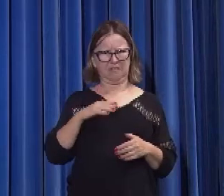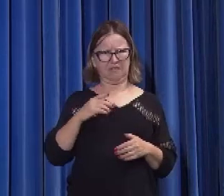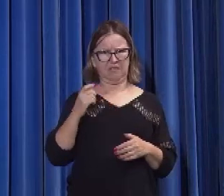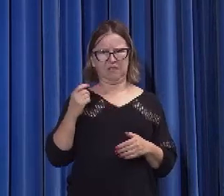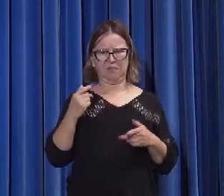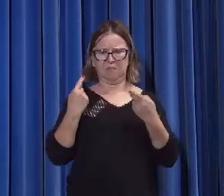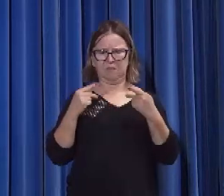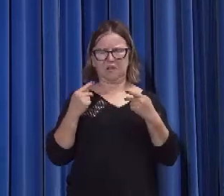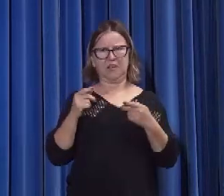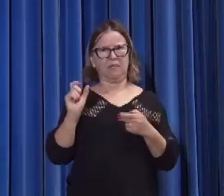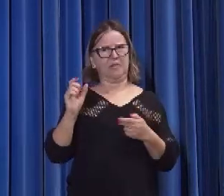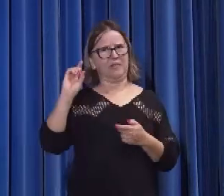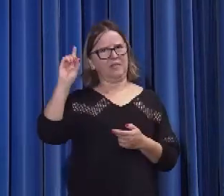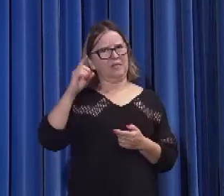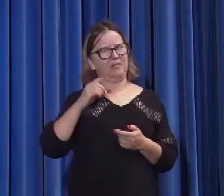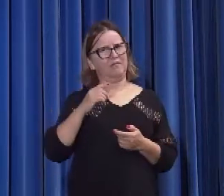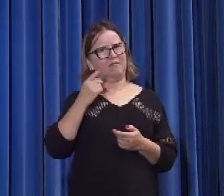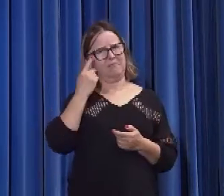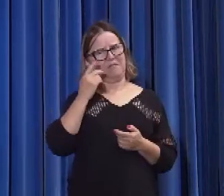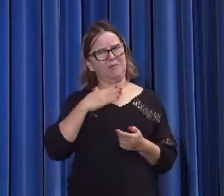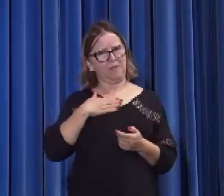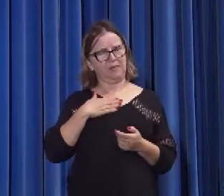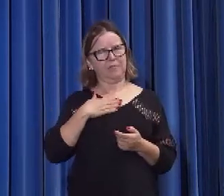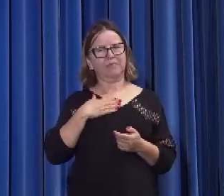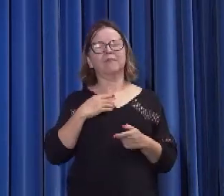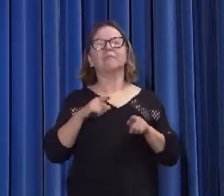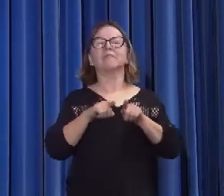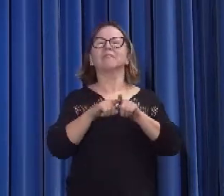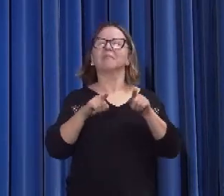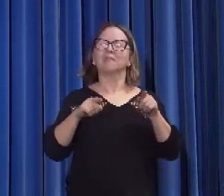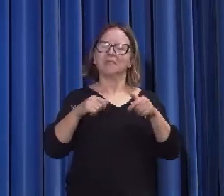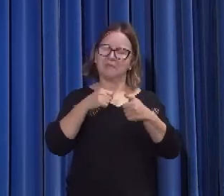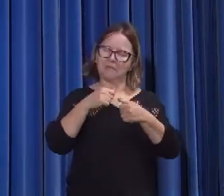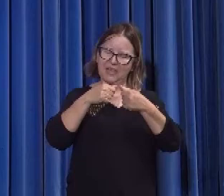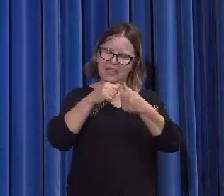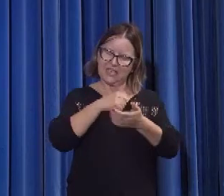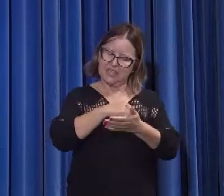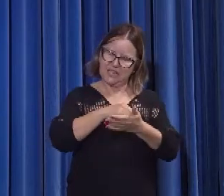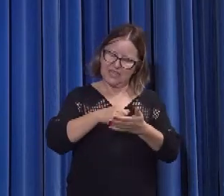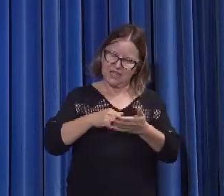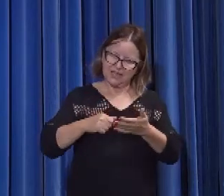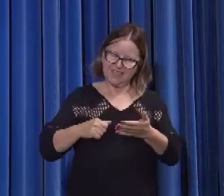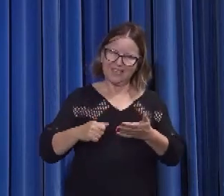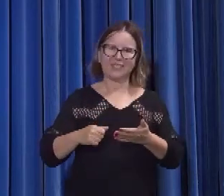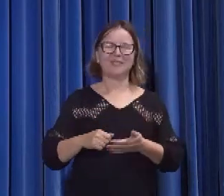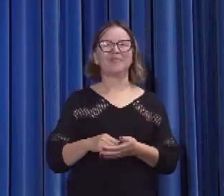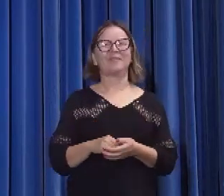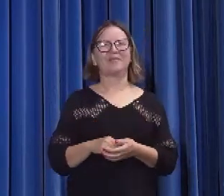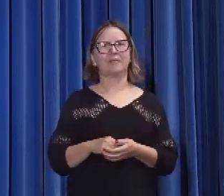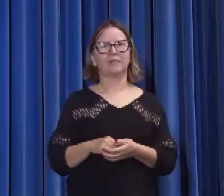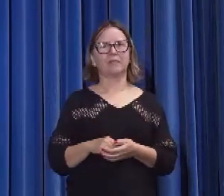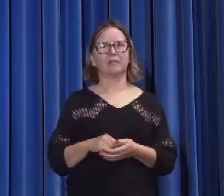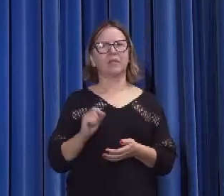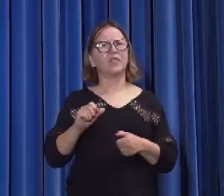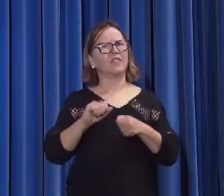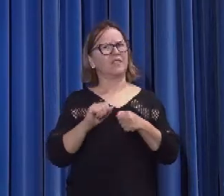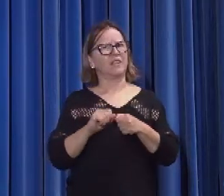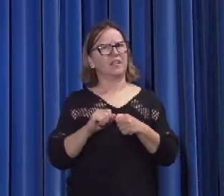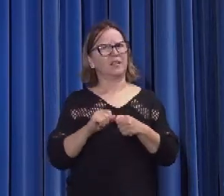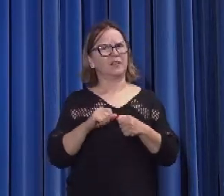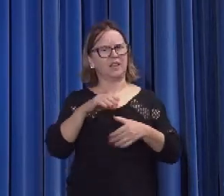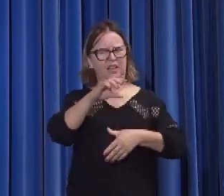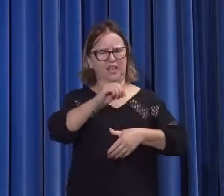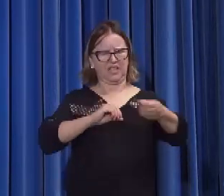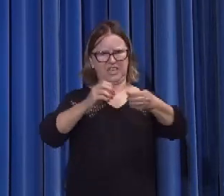Tá, mas está aqui. O que eu faço com isso aqui? Vamos rasgar essa folha da Bíblia?